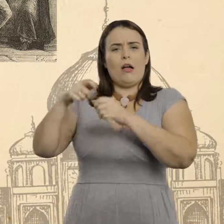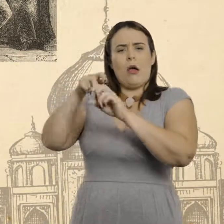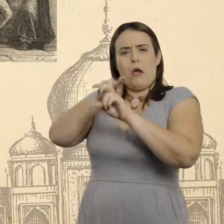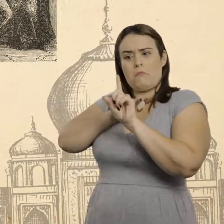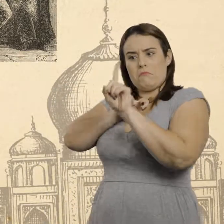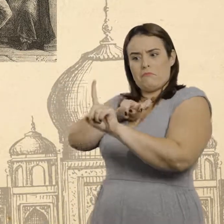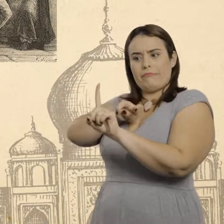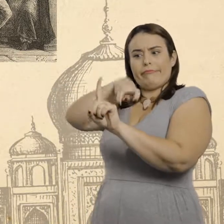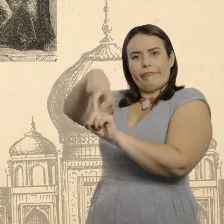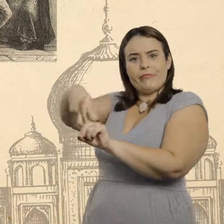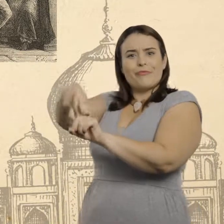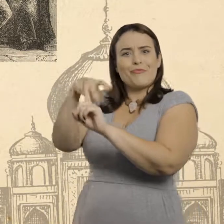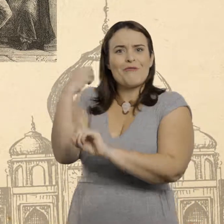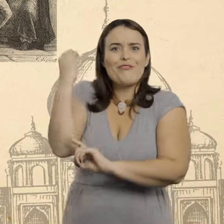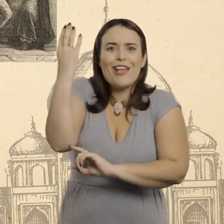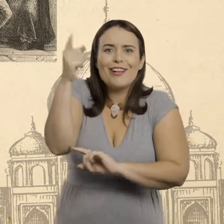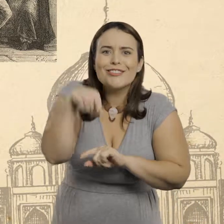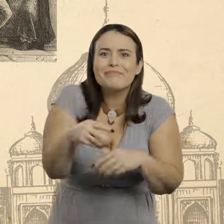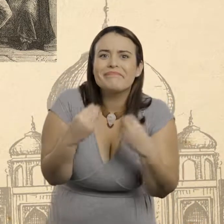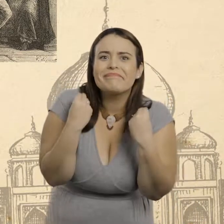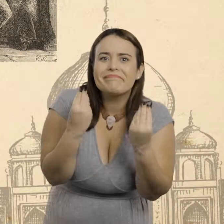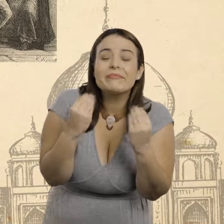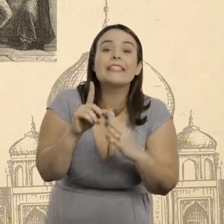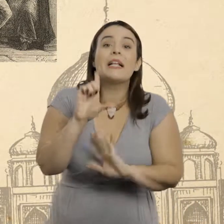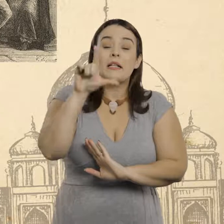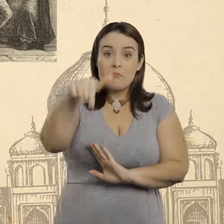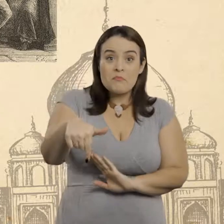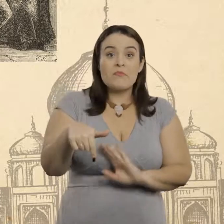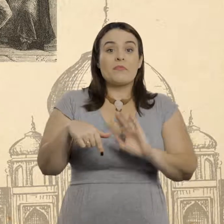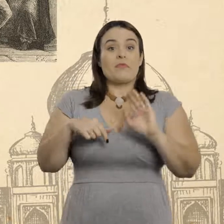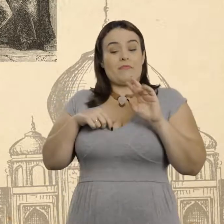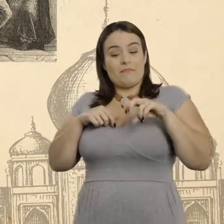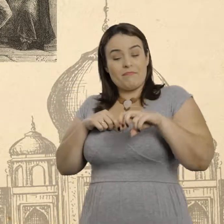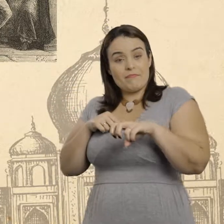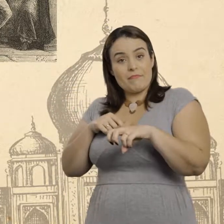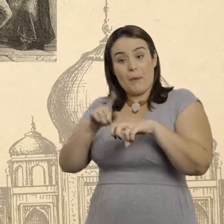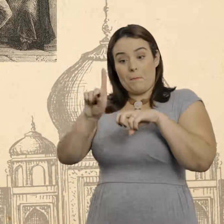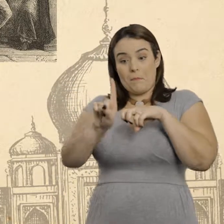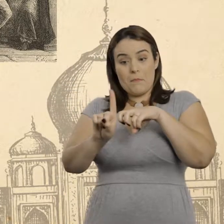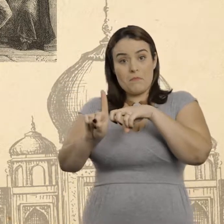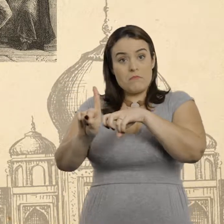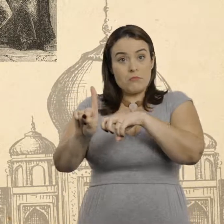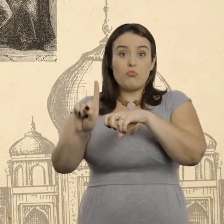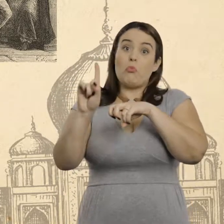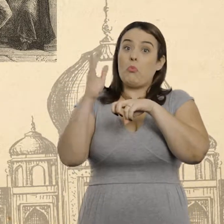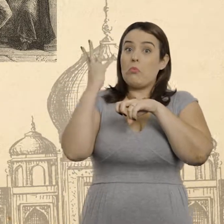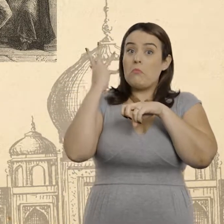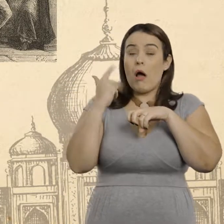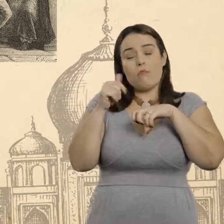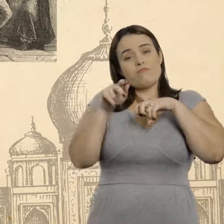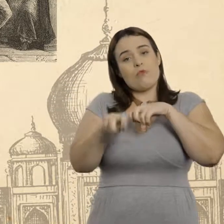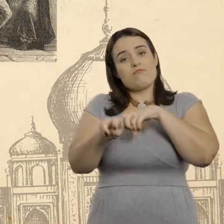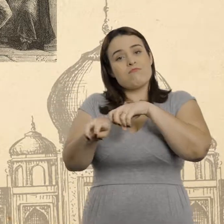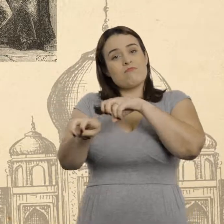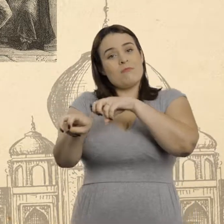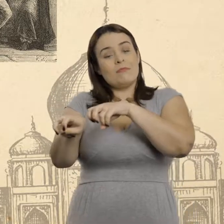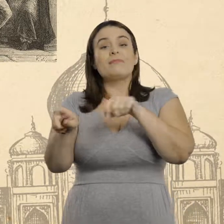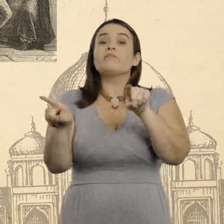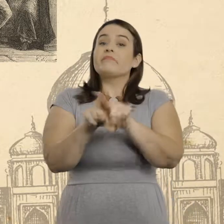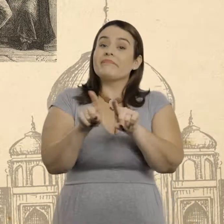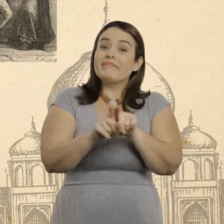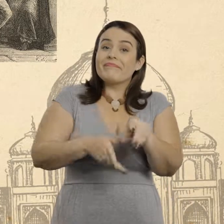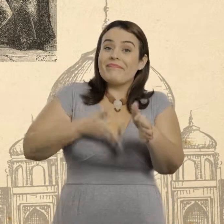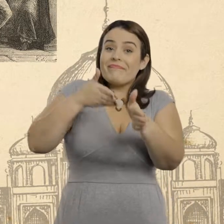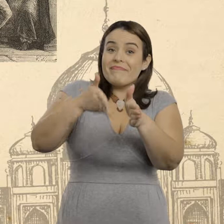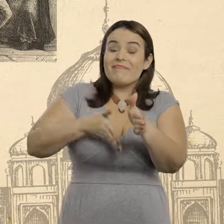homem. Depois, as pessoas viajavam em um tipo de carrinho carregado por homens ou por animais. Eles também andavam